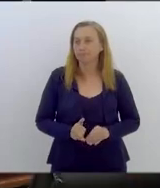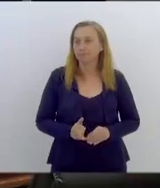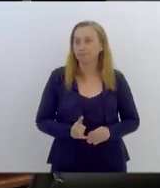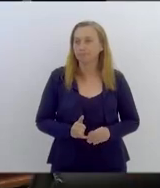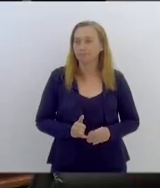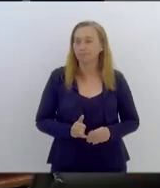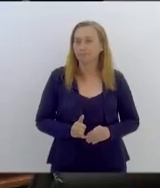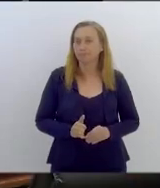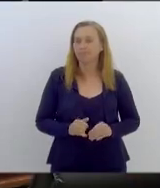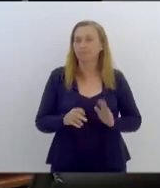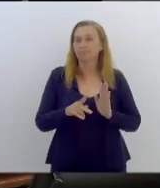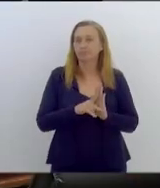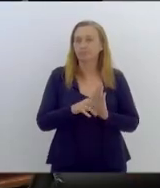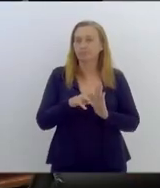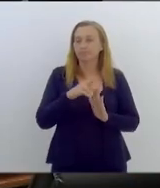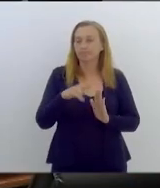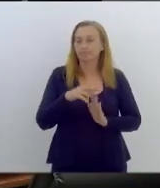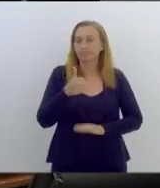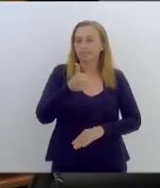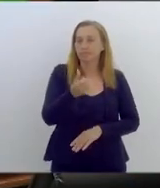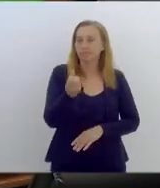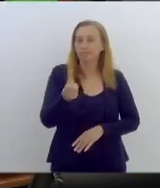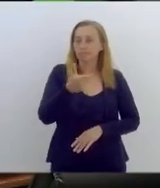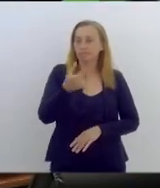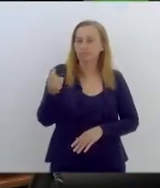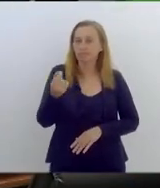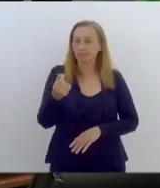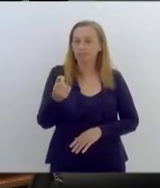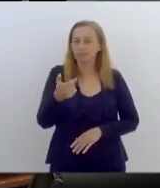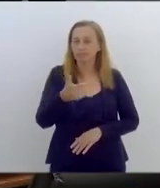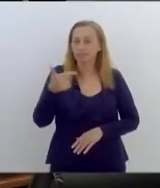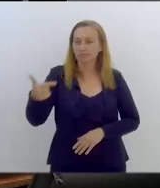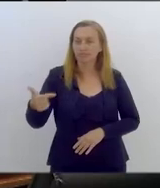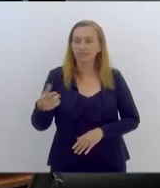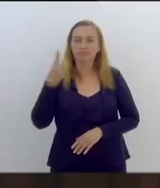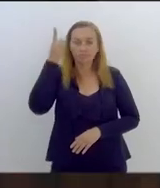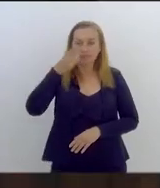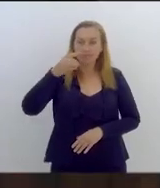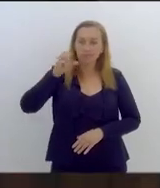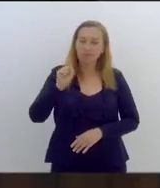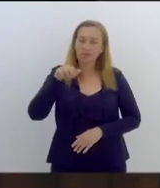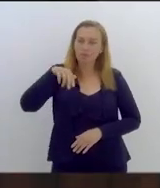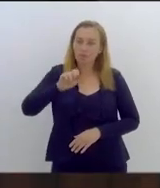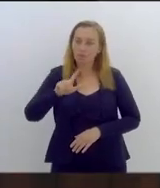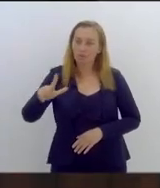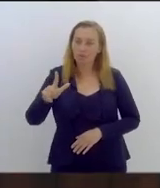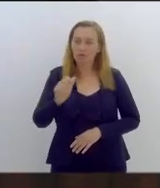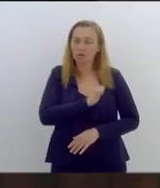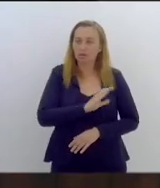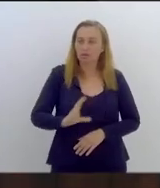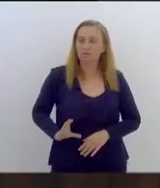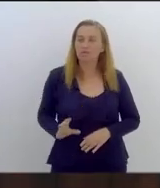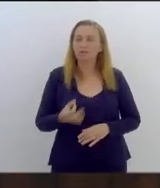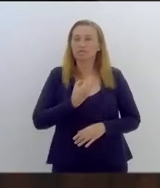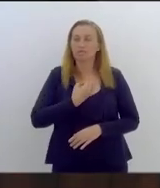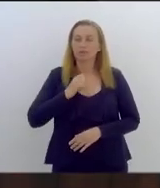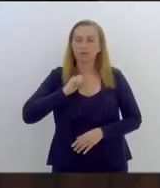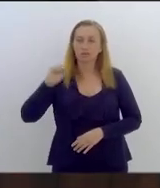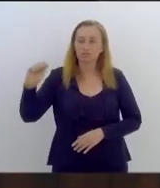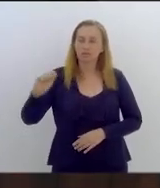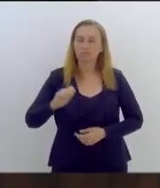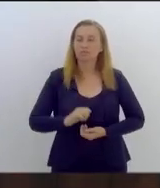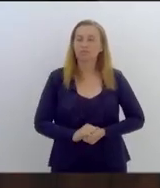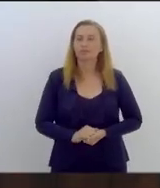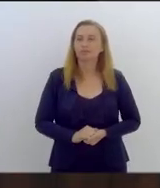19. Projeto de resolução 1620/22, de autoria do deputado Samuel Malafaia e André Siciliano, concede medalha Tiradentes, seu